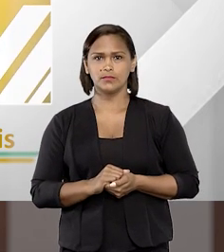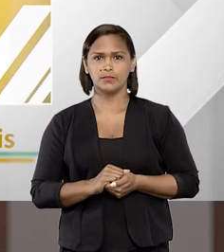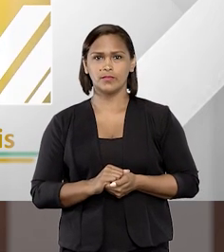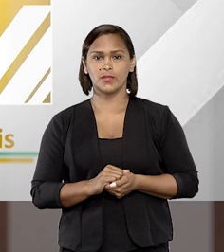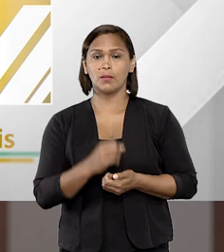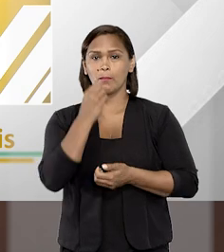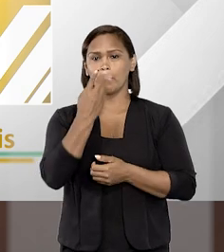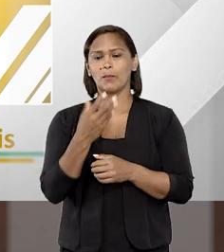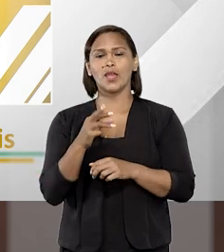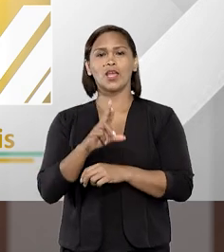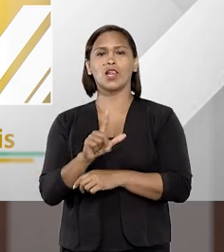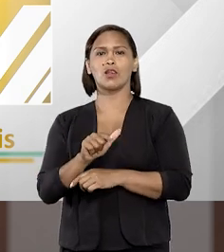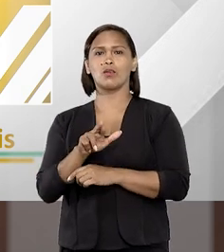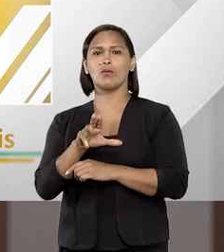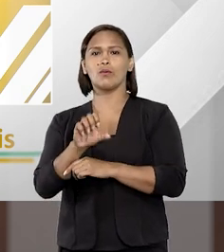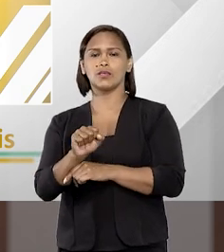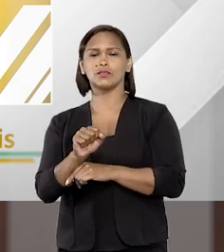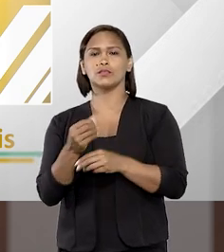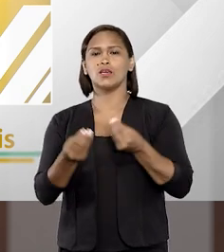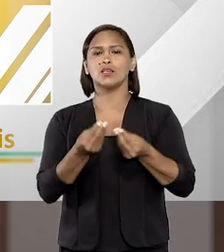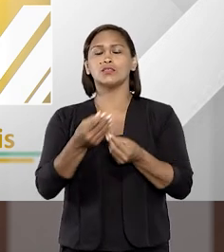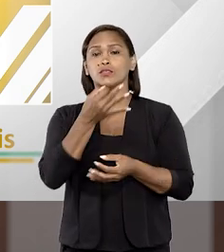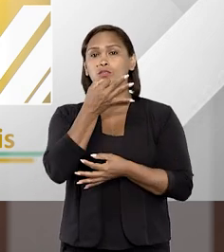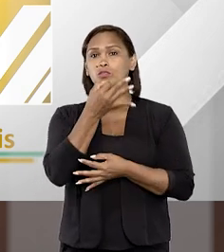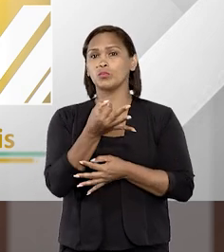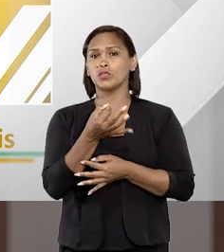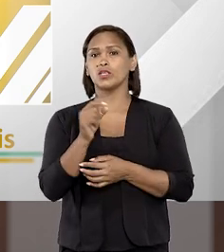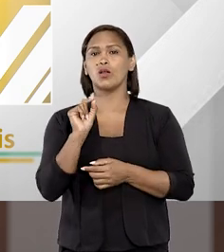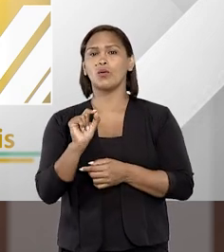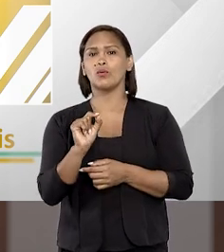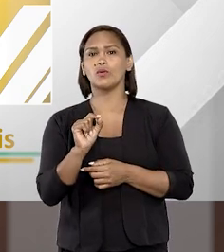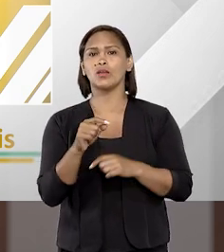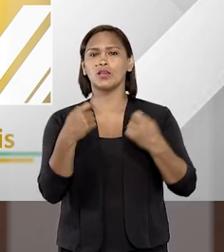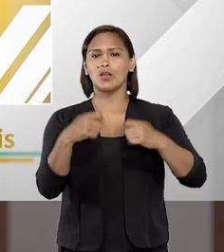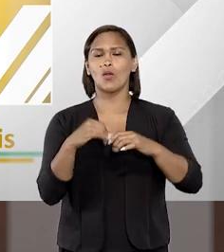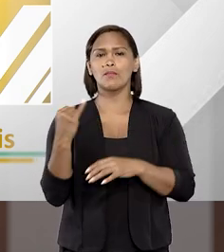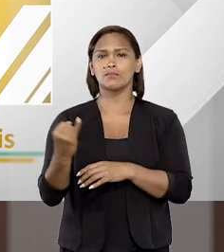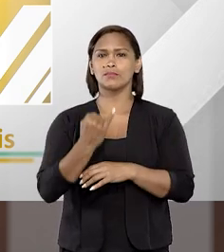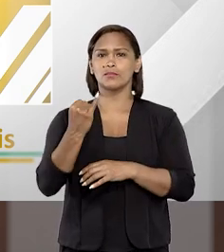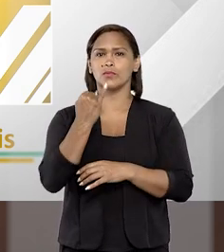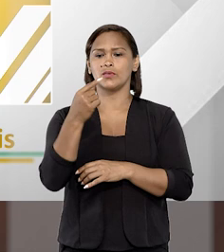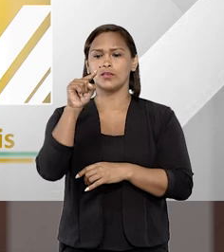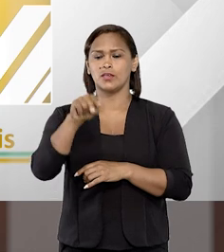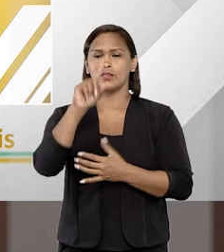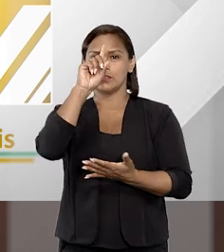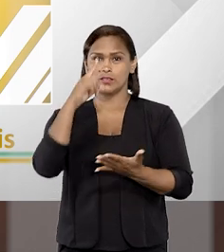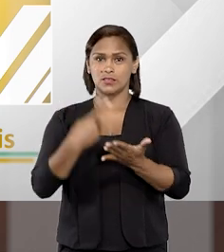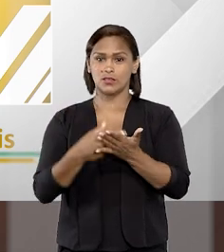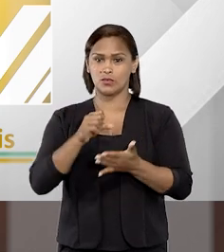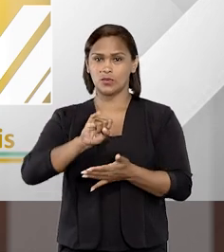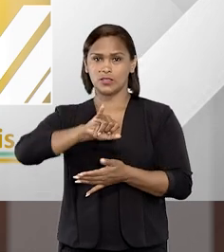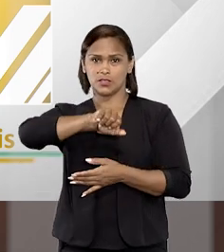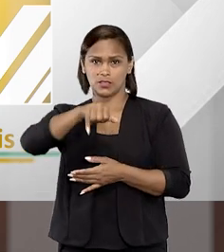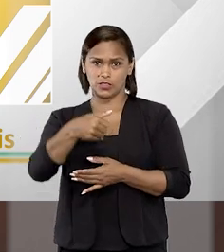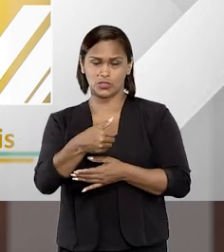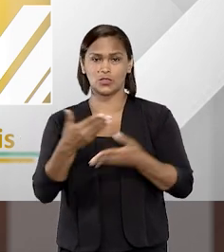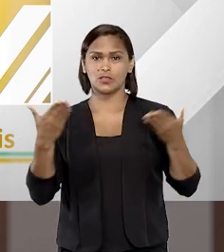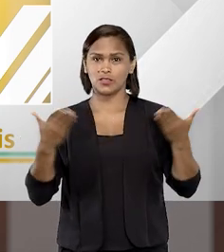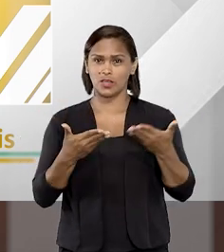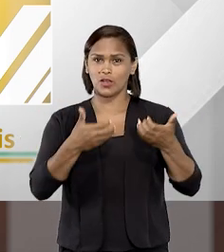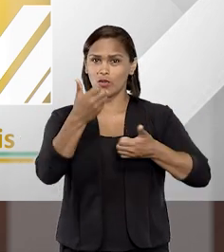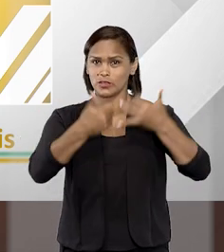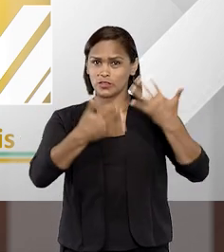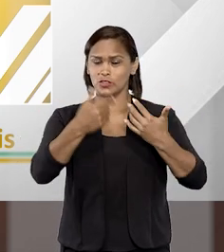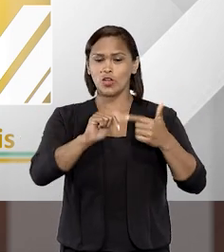bem Doutor na frente e na sua opinião Qual que é a importância dessa decisão do STJ que estamos